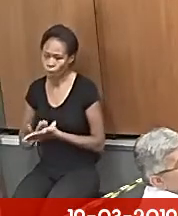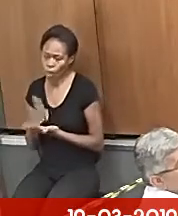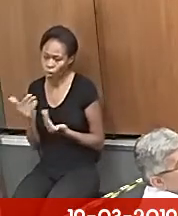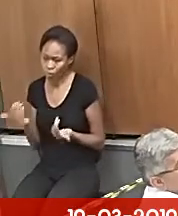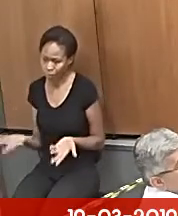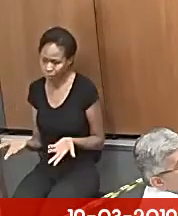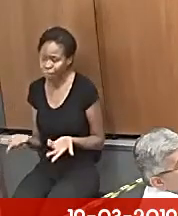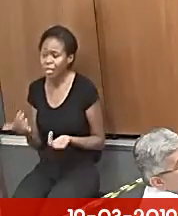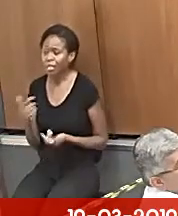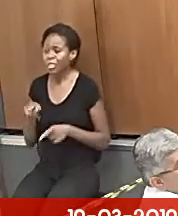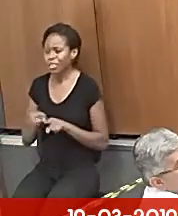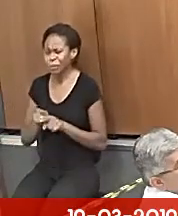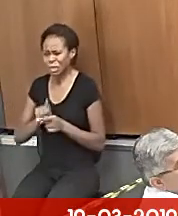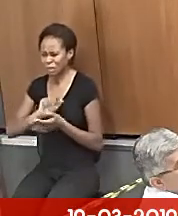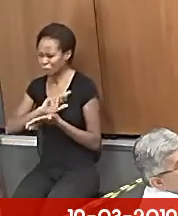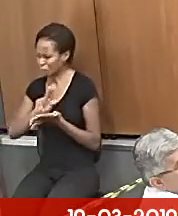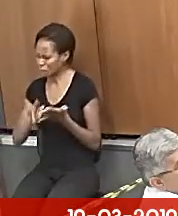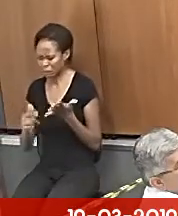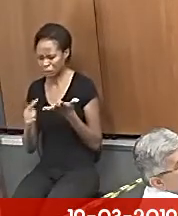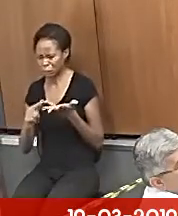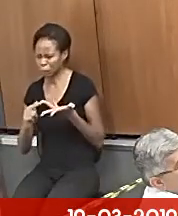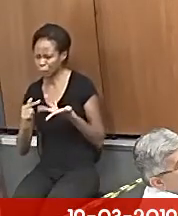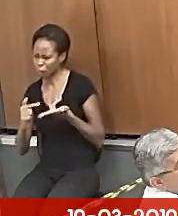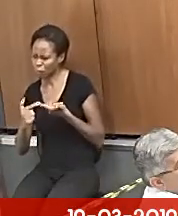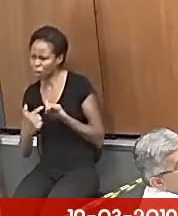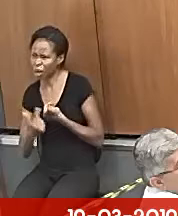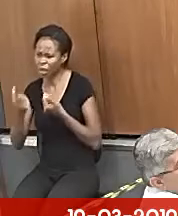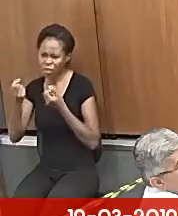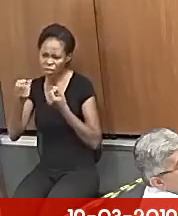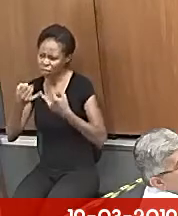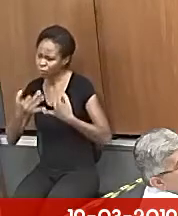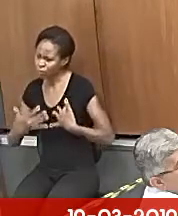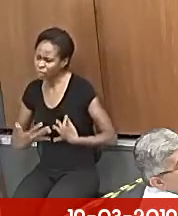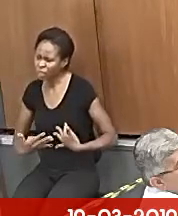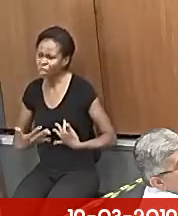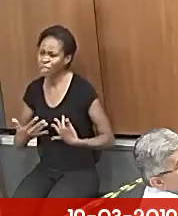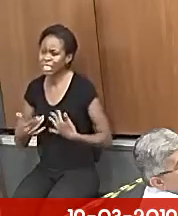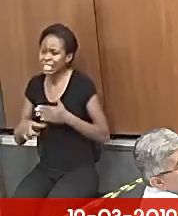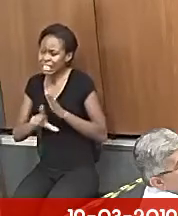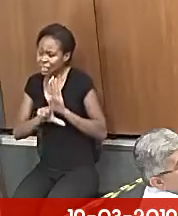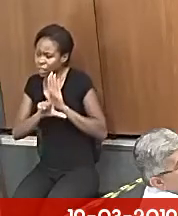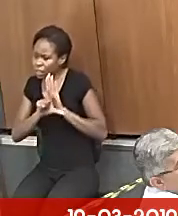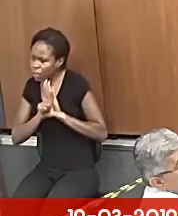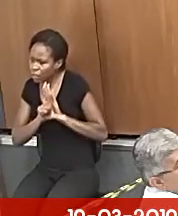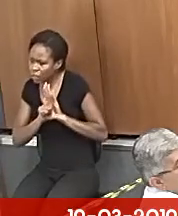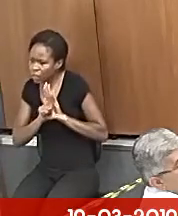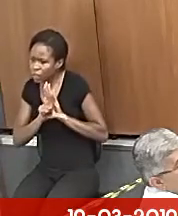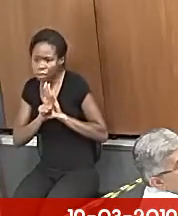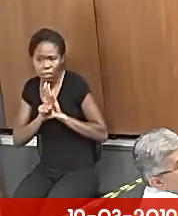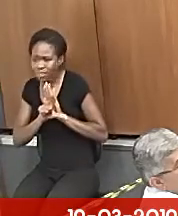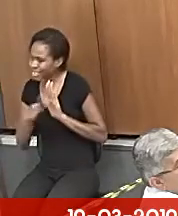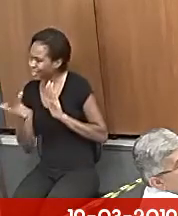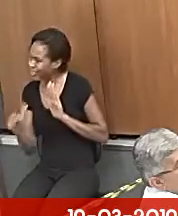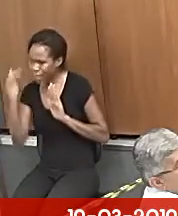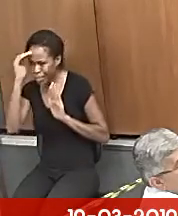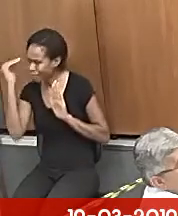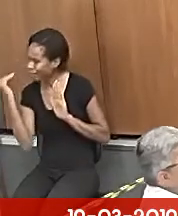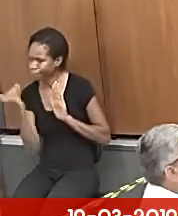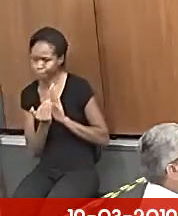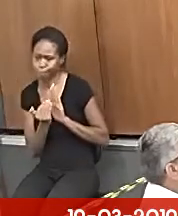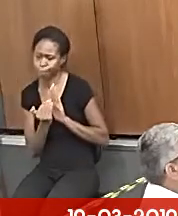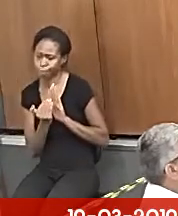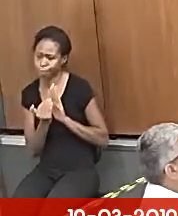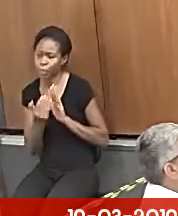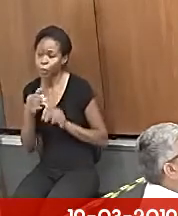e ela colocava outras situações também é de leis que não são cumpridas por exemplo